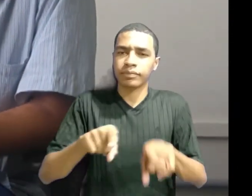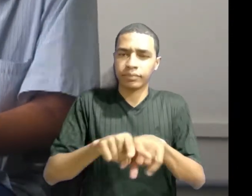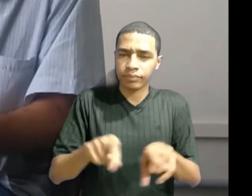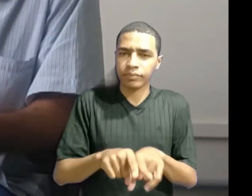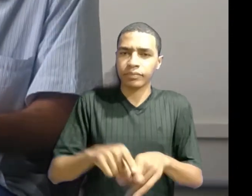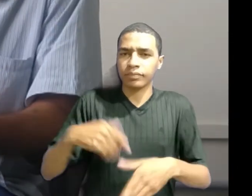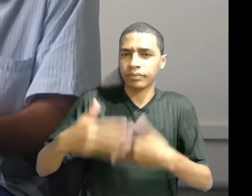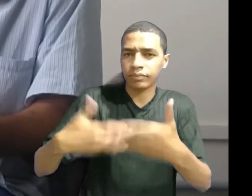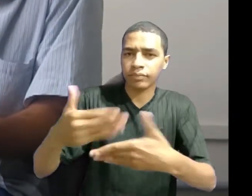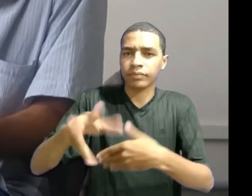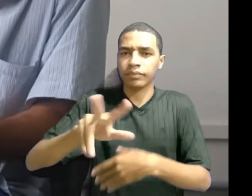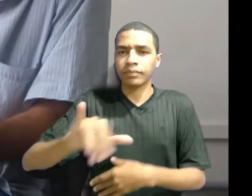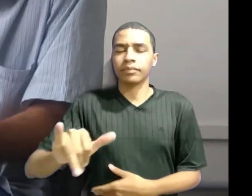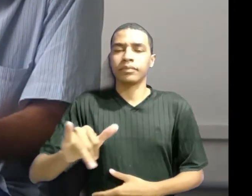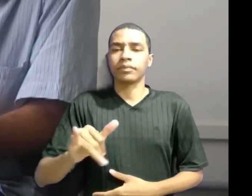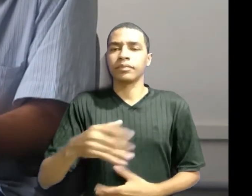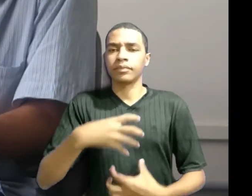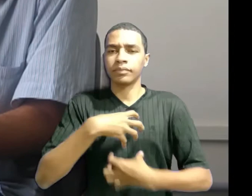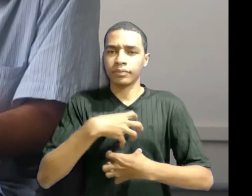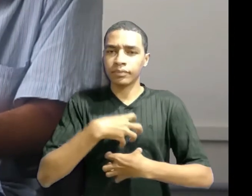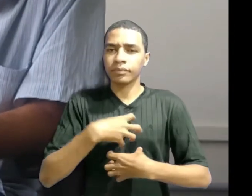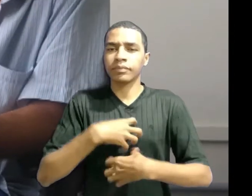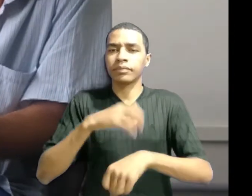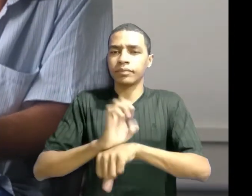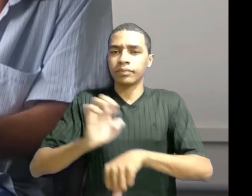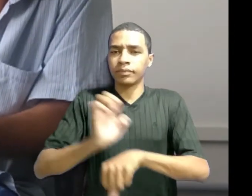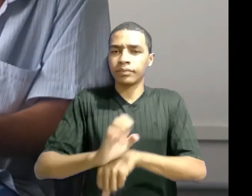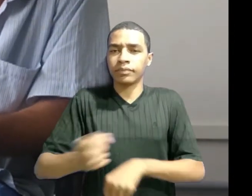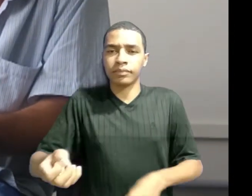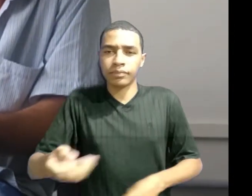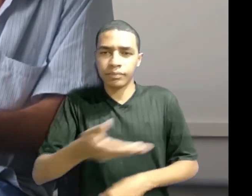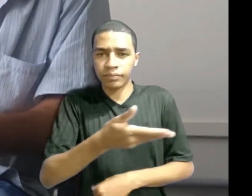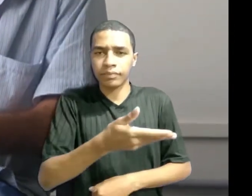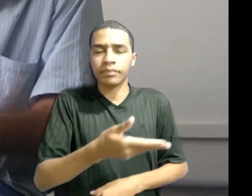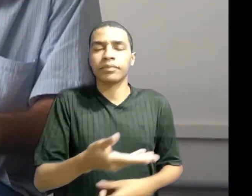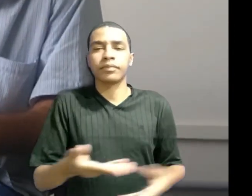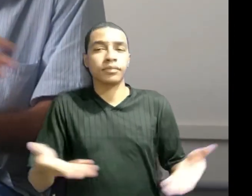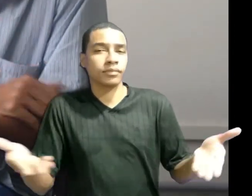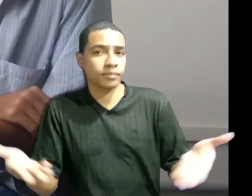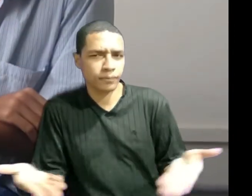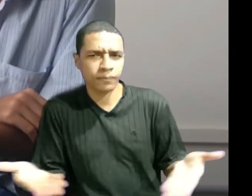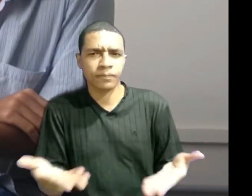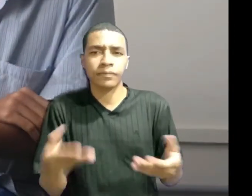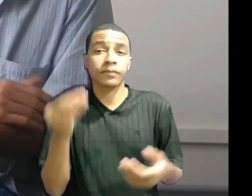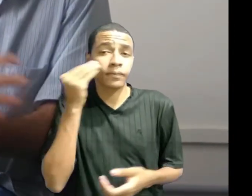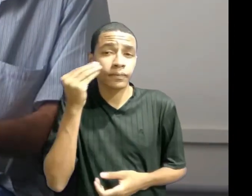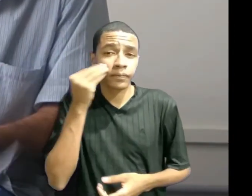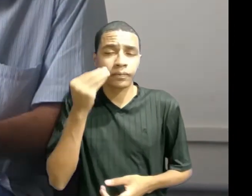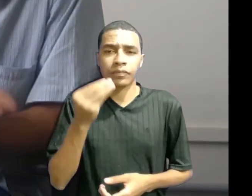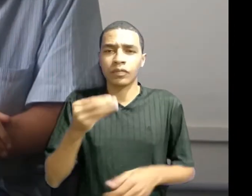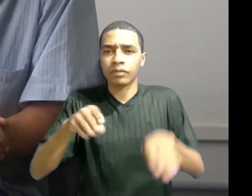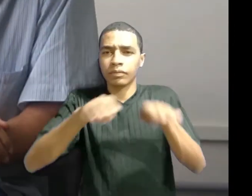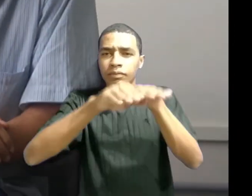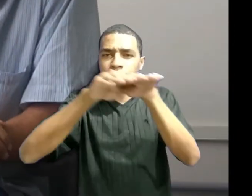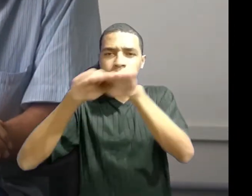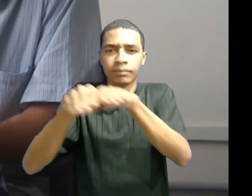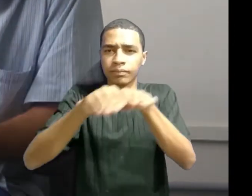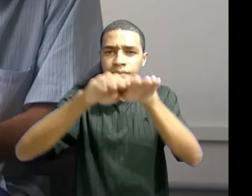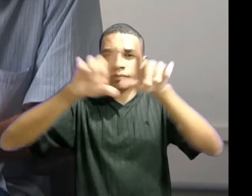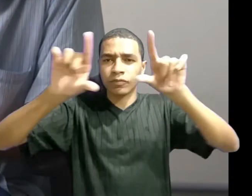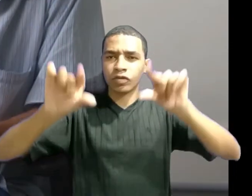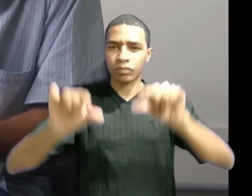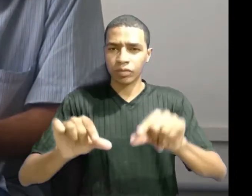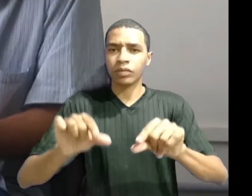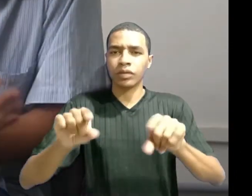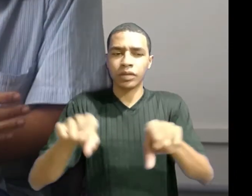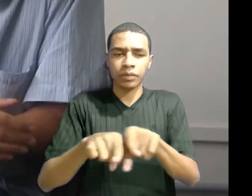vai desenvolver essa noção de Estado moderno, que vai tentar diminuir as desigualdades sociais,